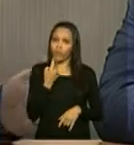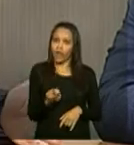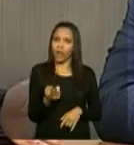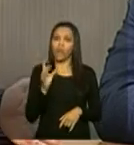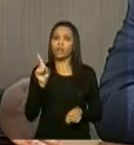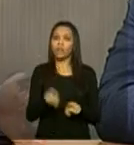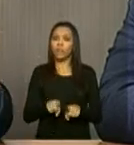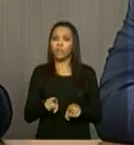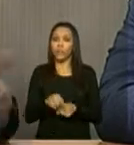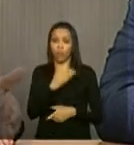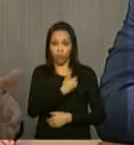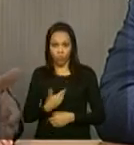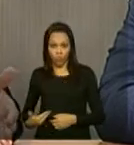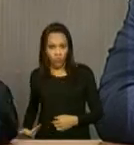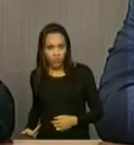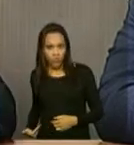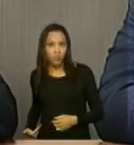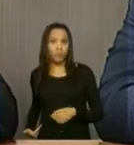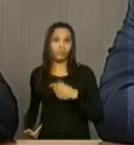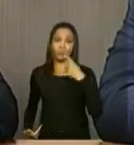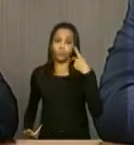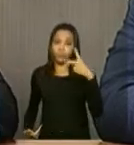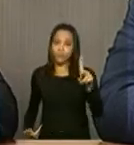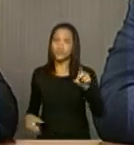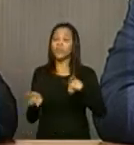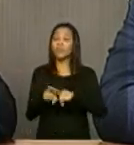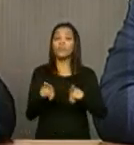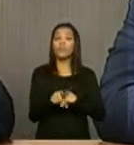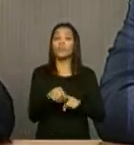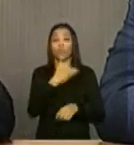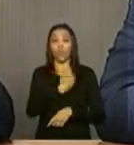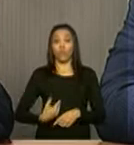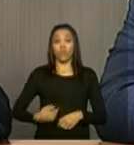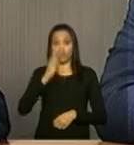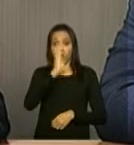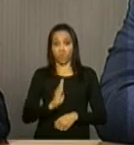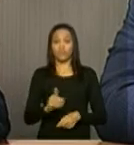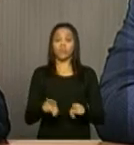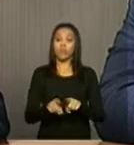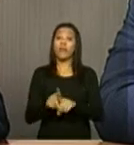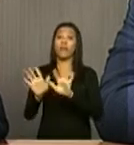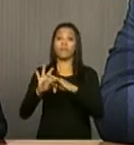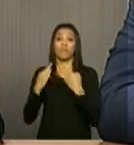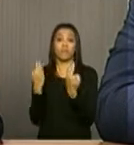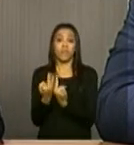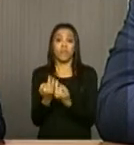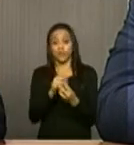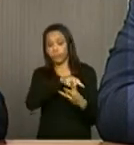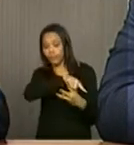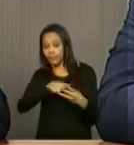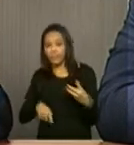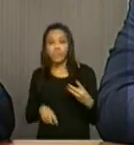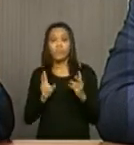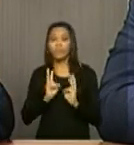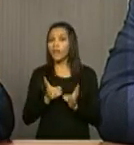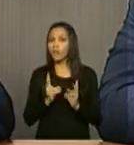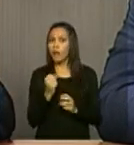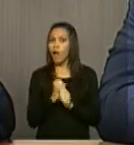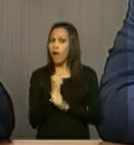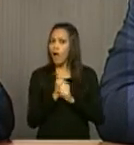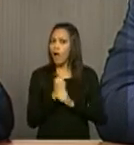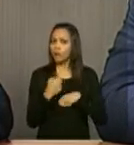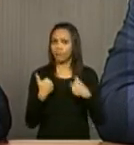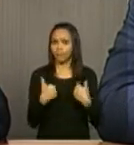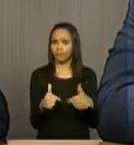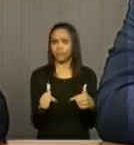por parte do estado e do governo brasileiro como parte da família em nenhum momento neste ano de trabalho